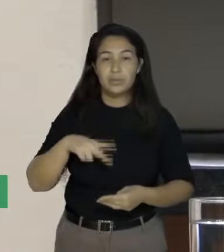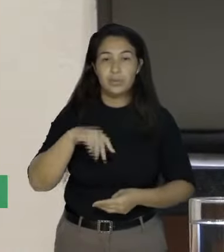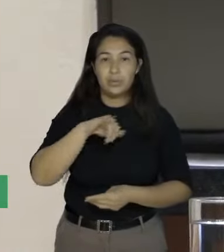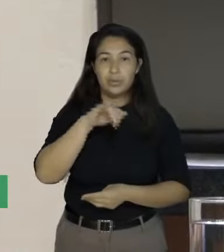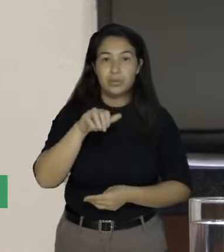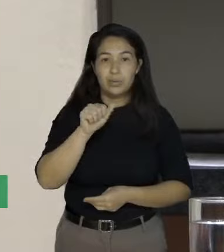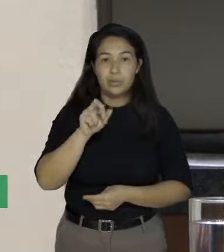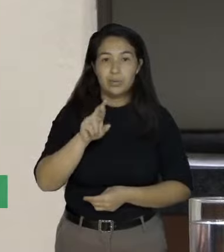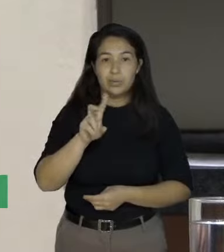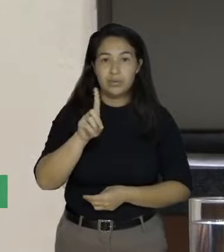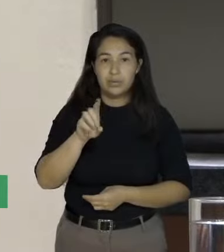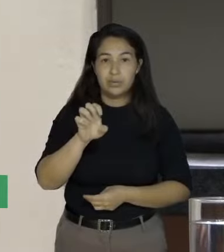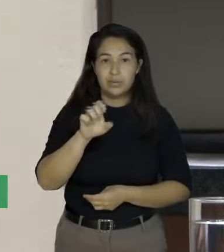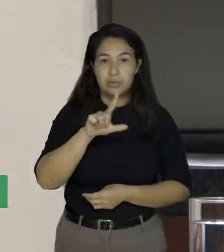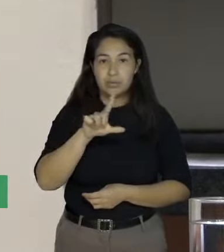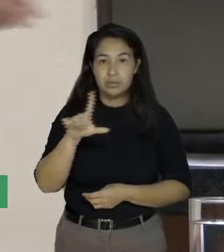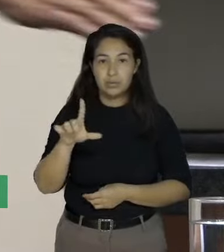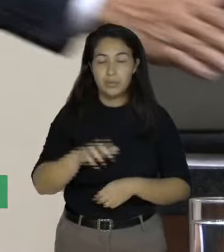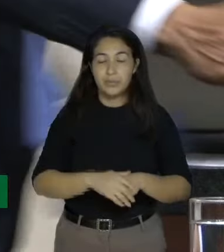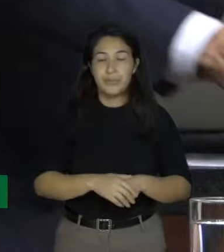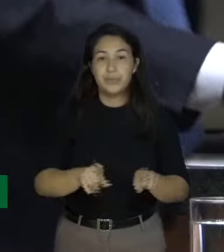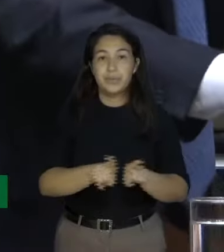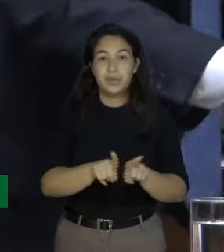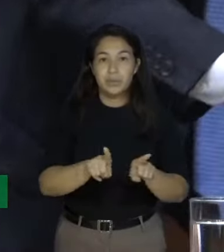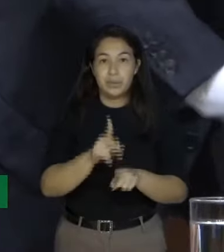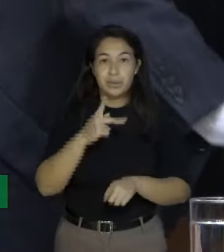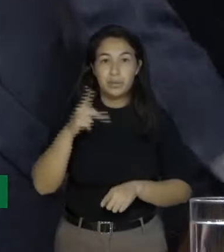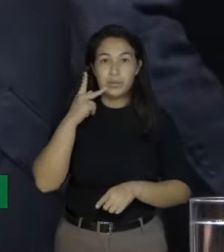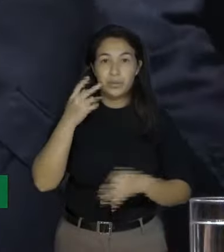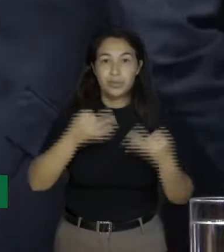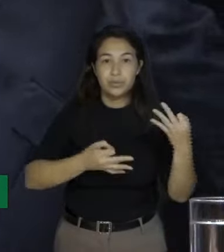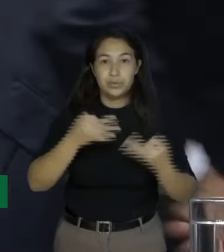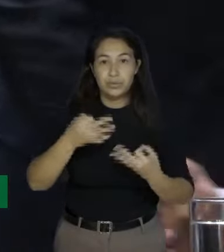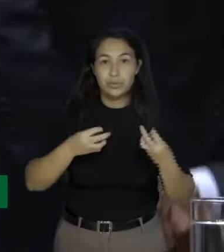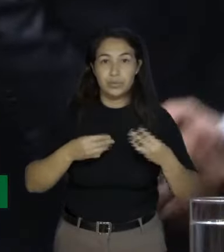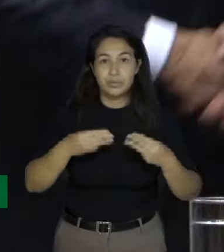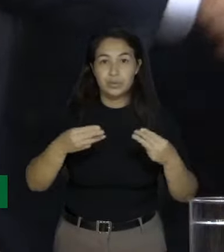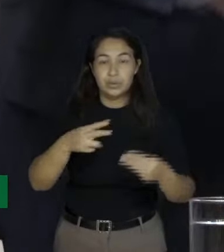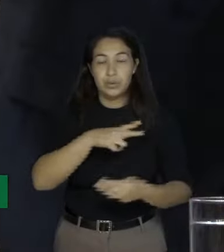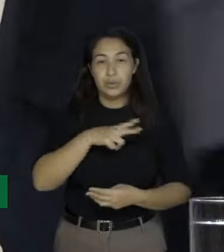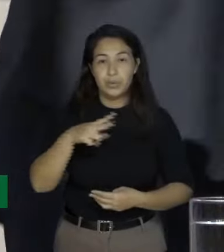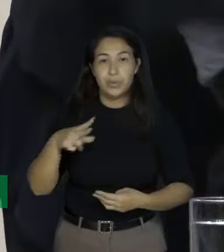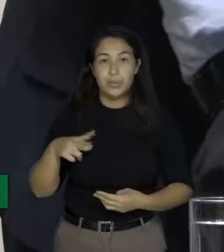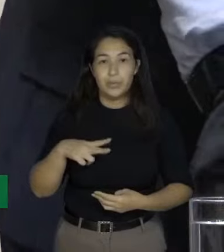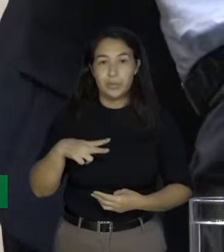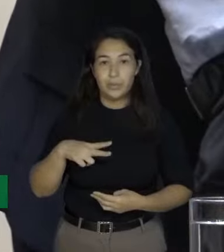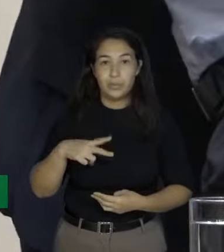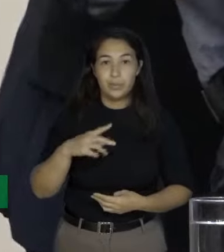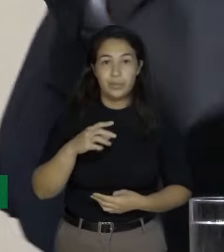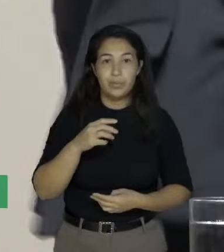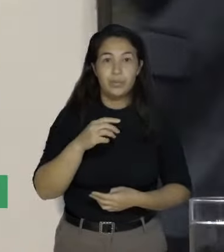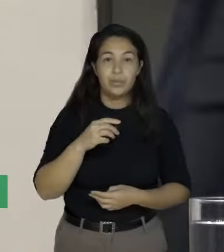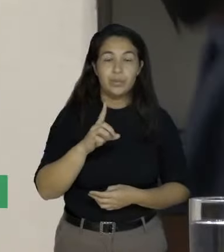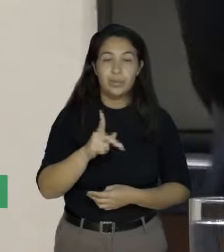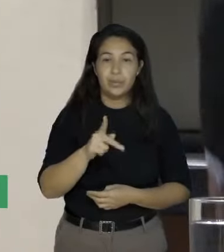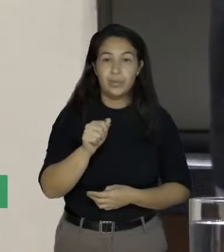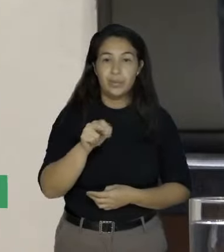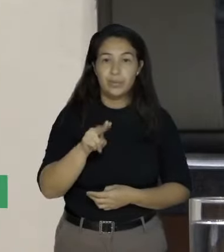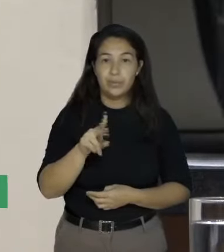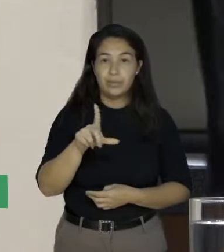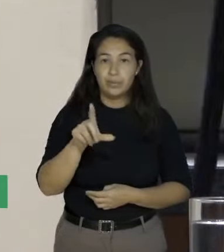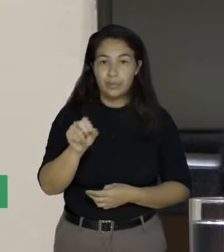Júnior Excelentíssimo Senhor Procurador de Justiça do Ministério Público de Santa Catarina Dr Paulo Antônio Locatelli